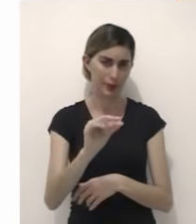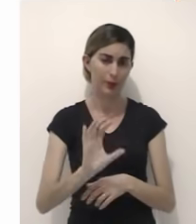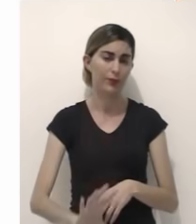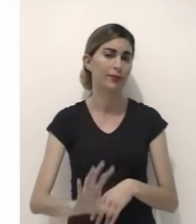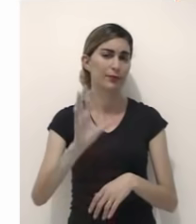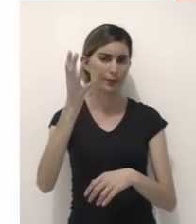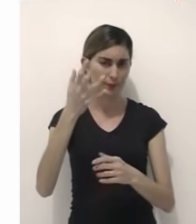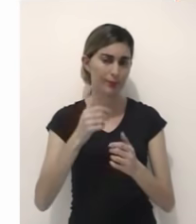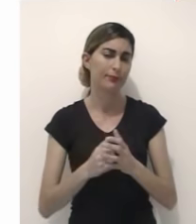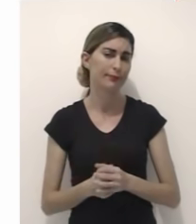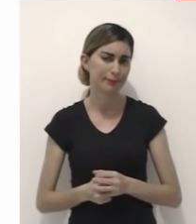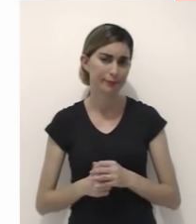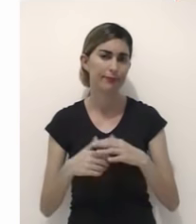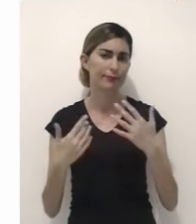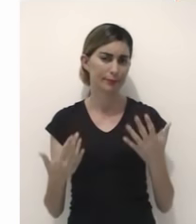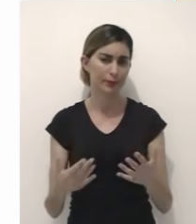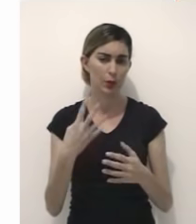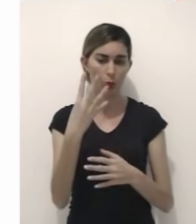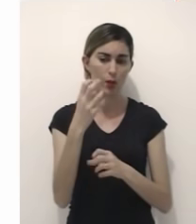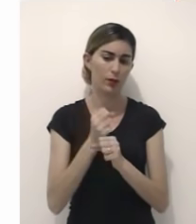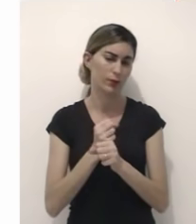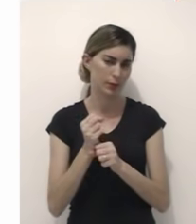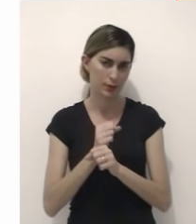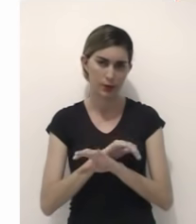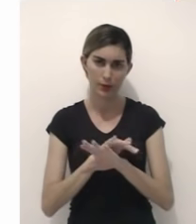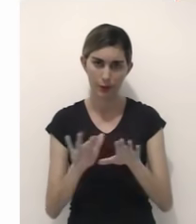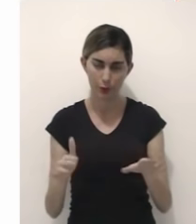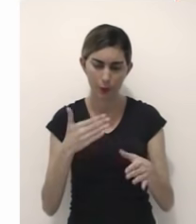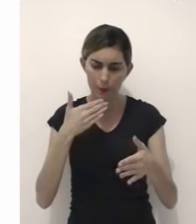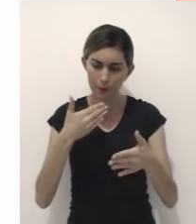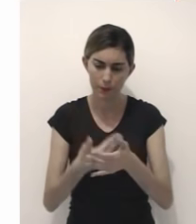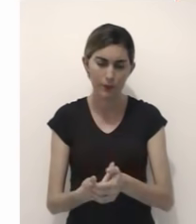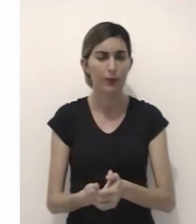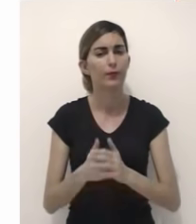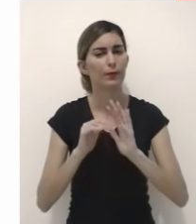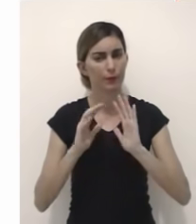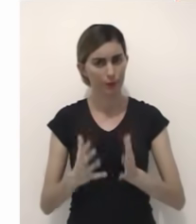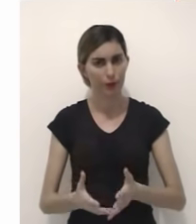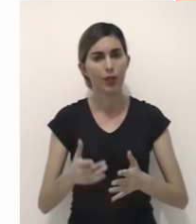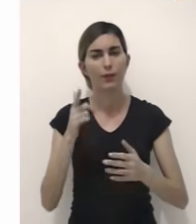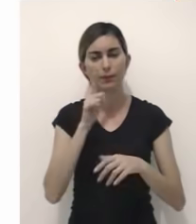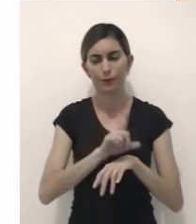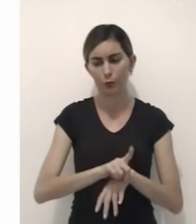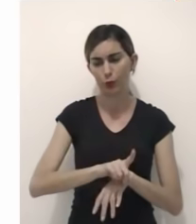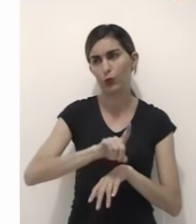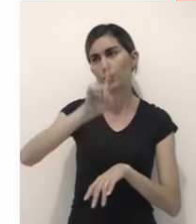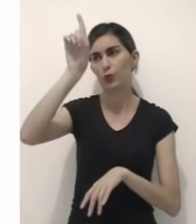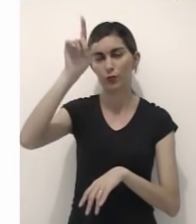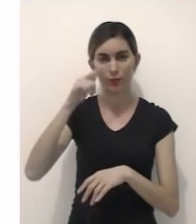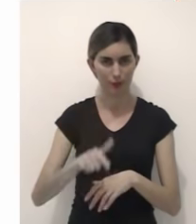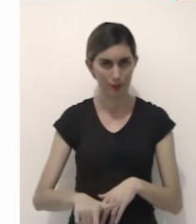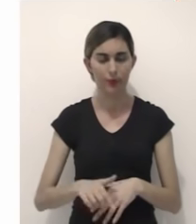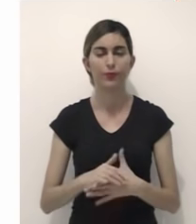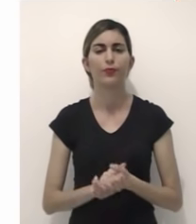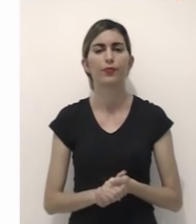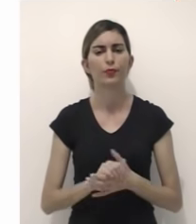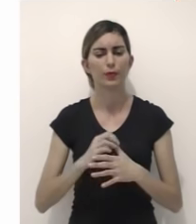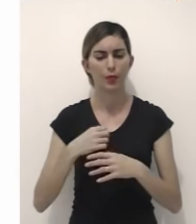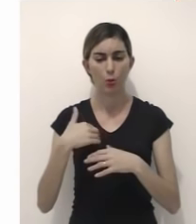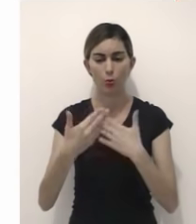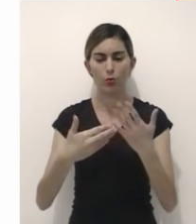para esse evento acontecer, né? Apenas 4 anos. Estamos perto de conquistar mais essa